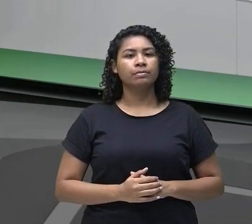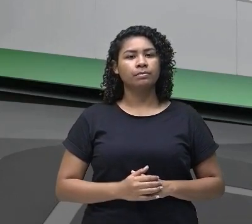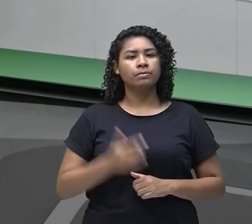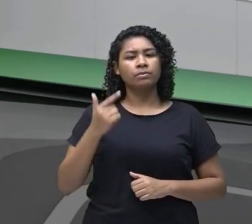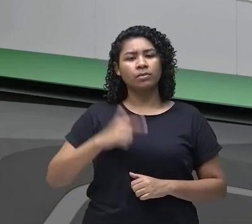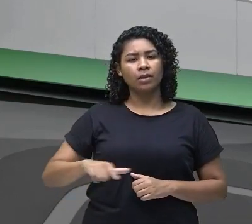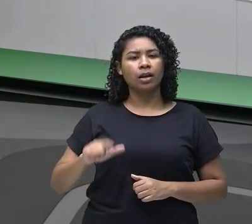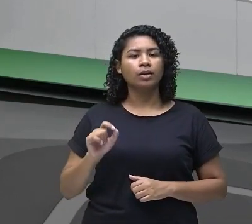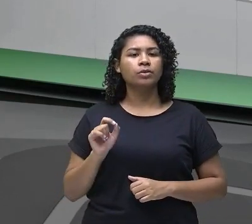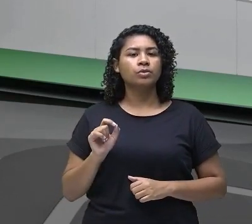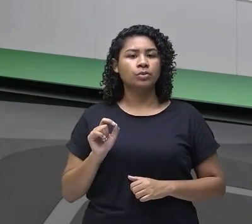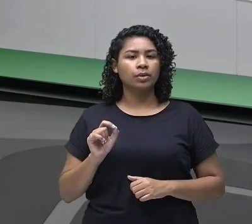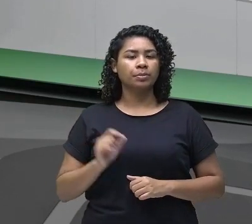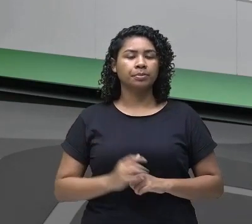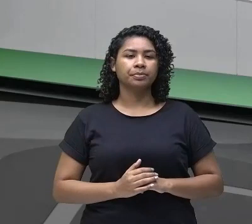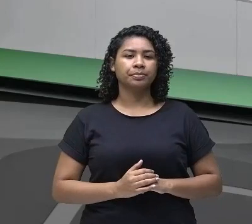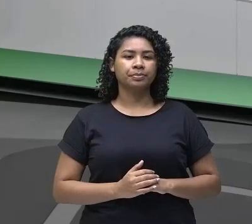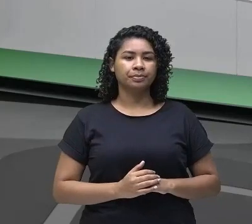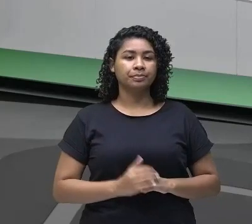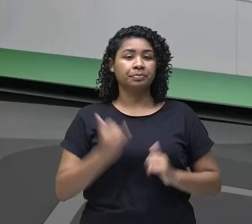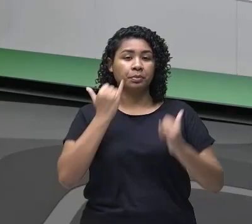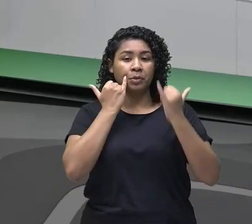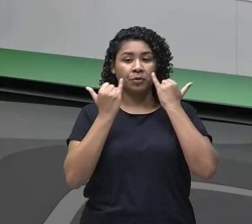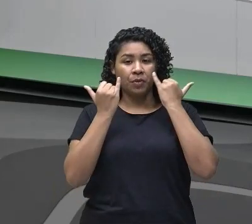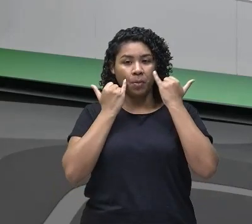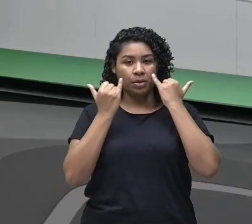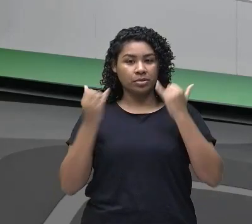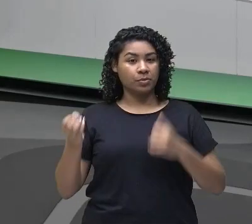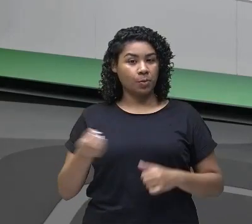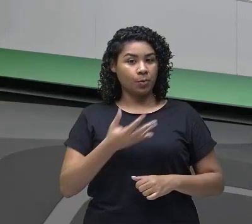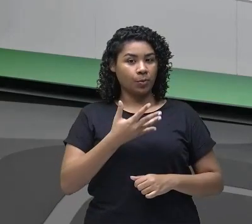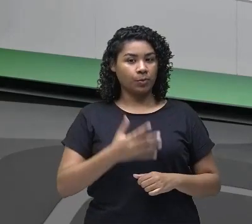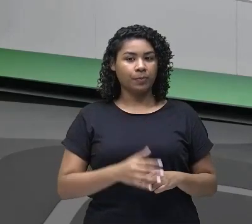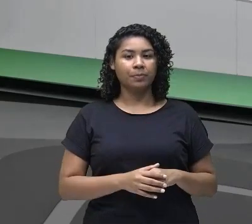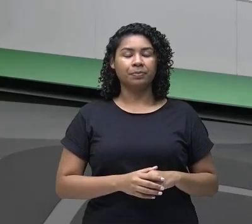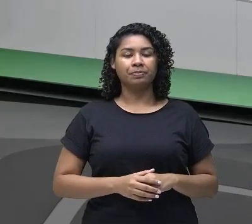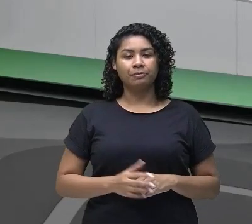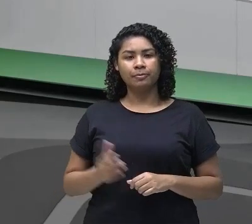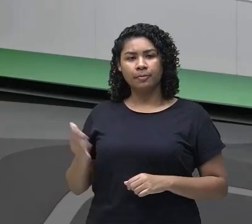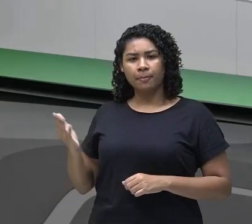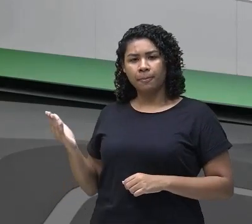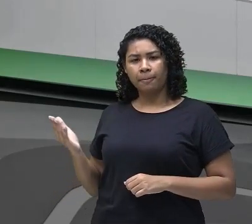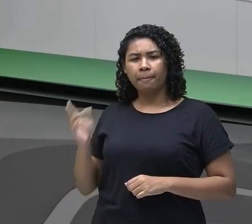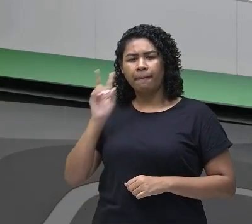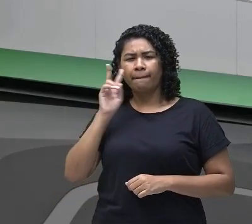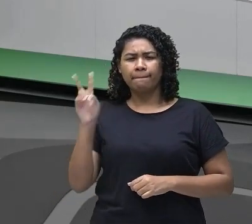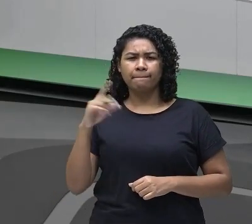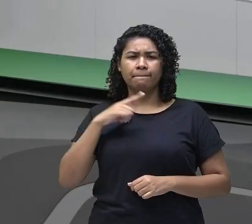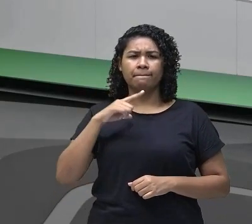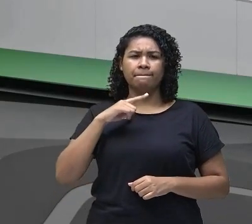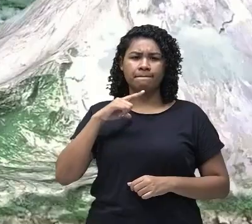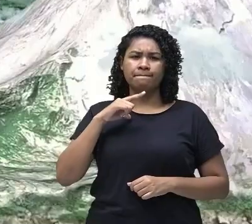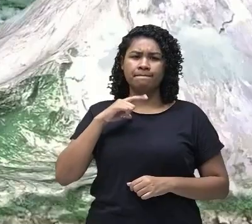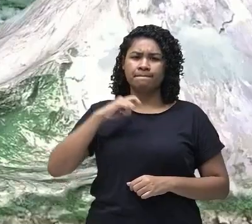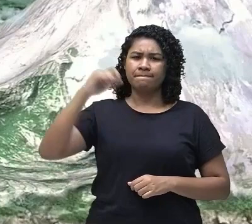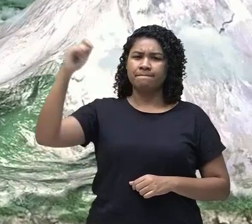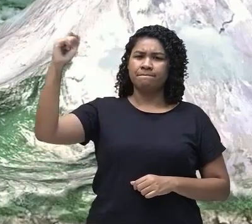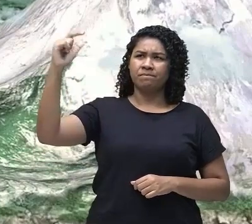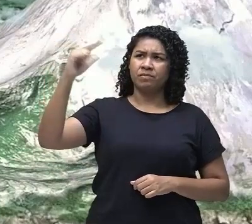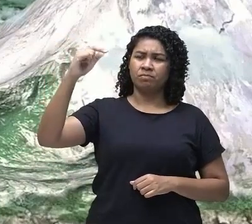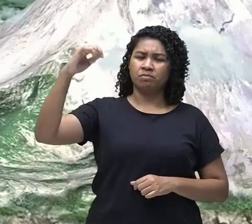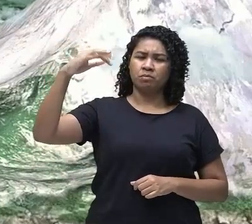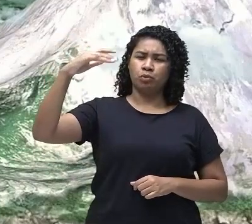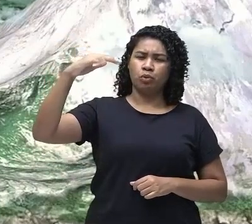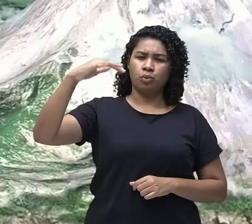aqui, mais uma informação. Reparem aí as radiações dos raios que atingem